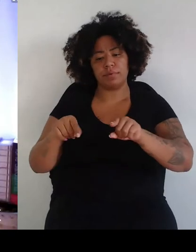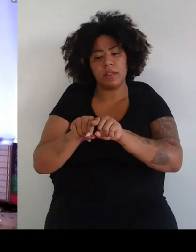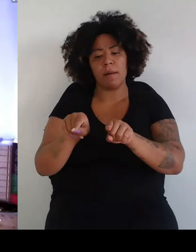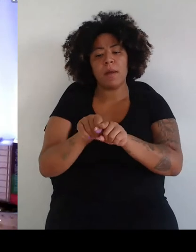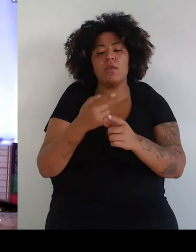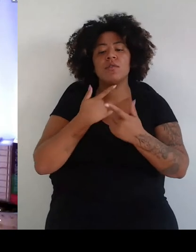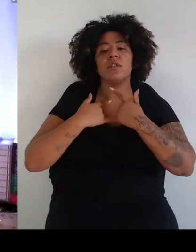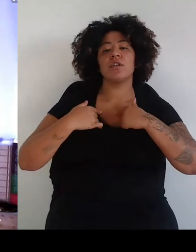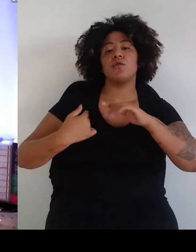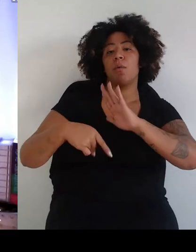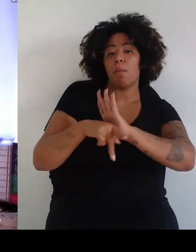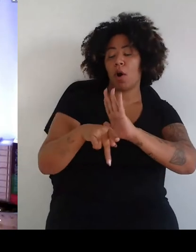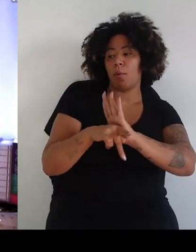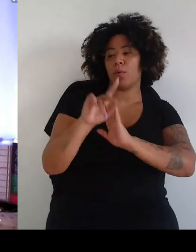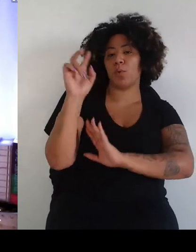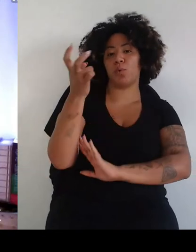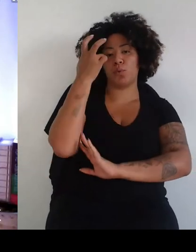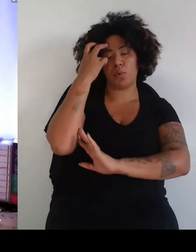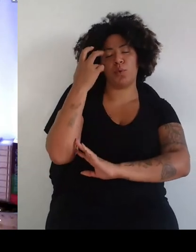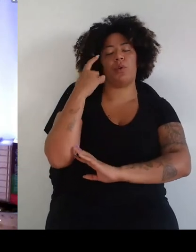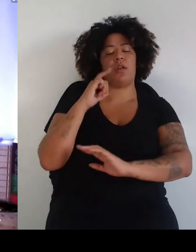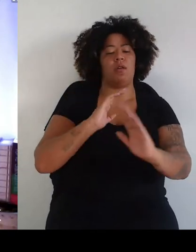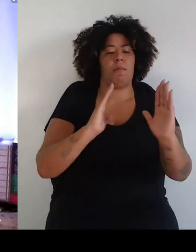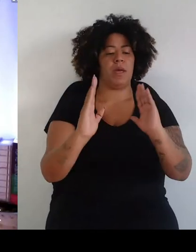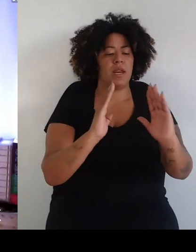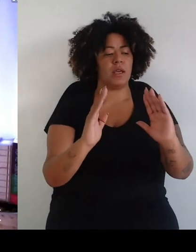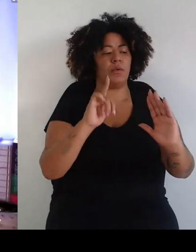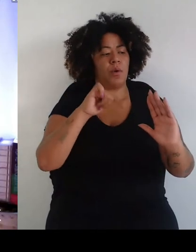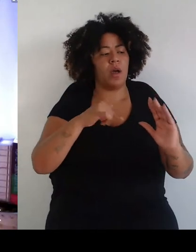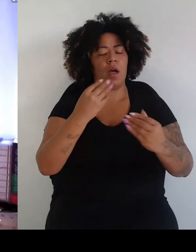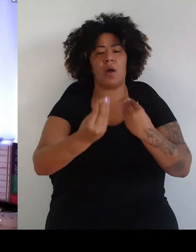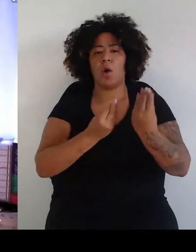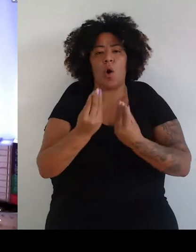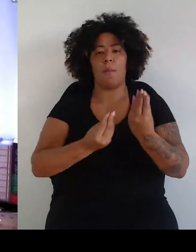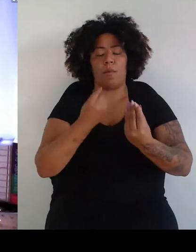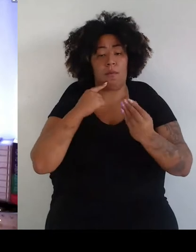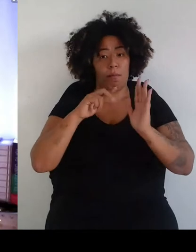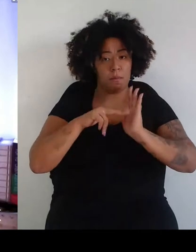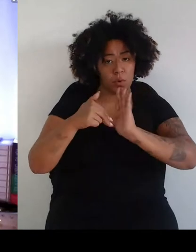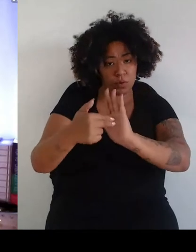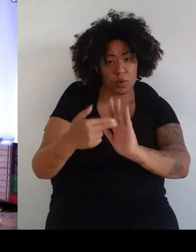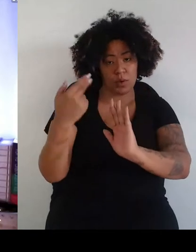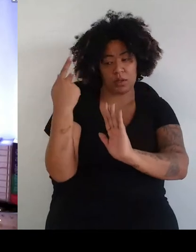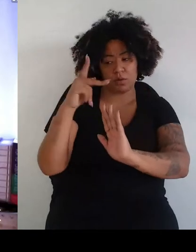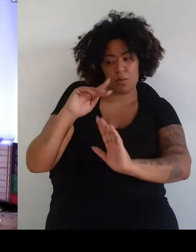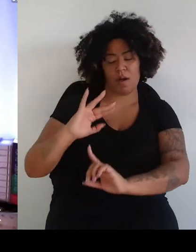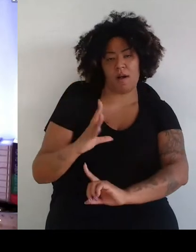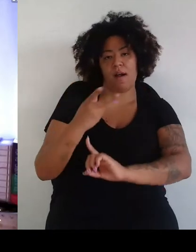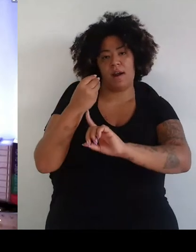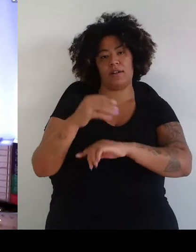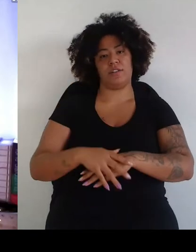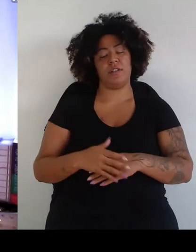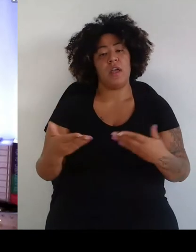e as formas como tempo e espaço são mapeados em Sua obra sua monografia francês